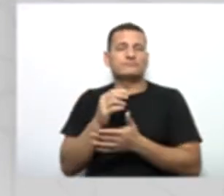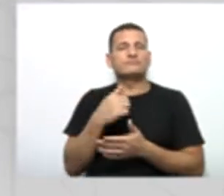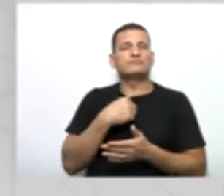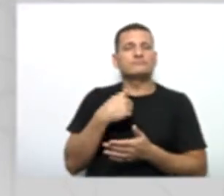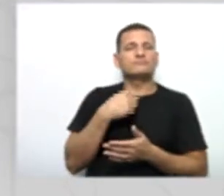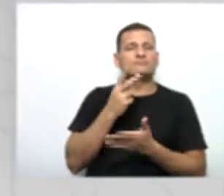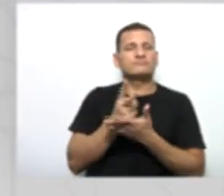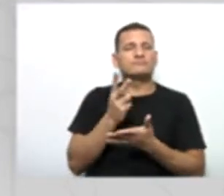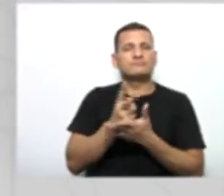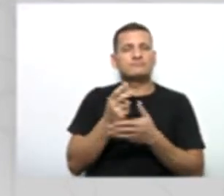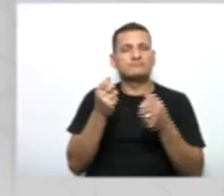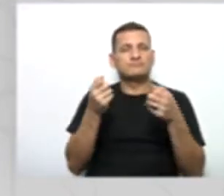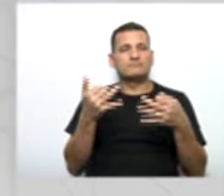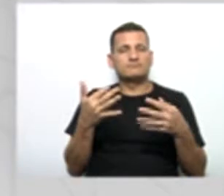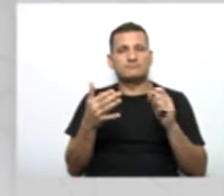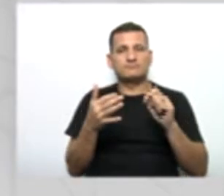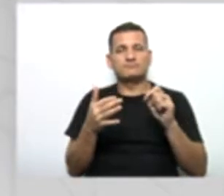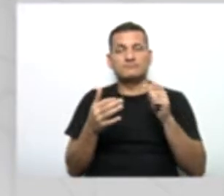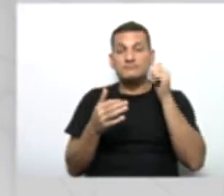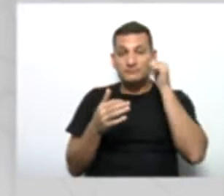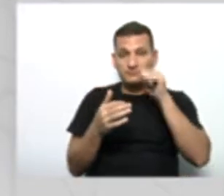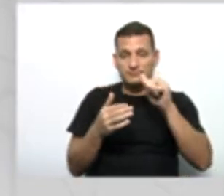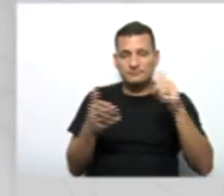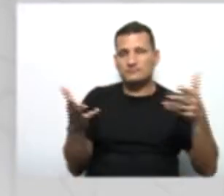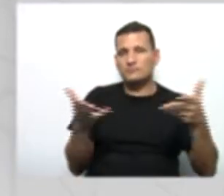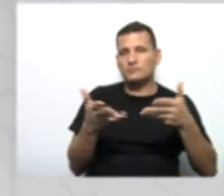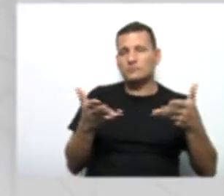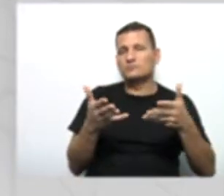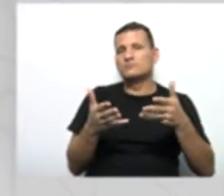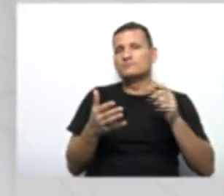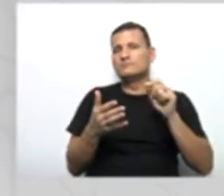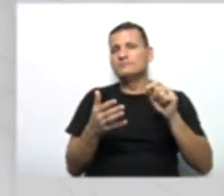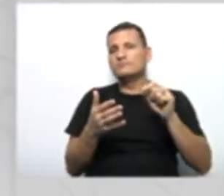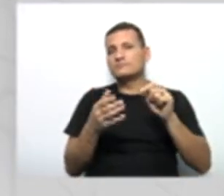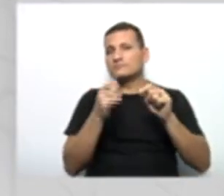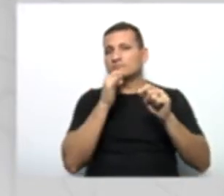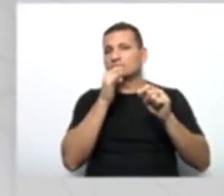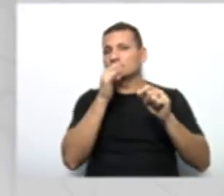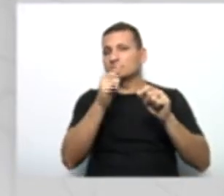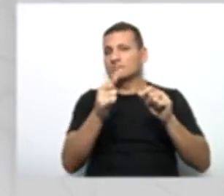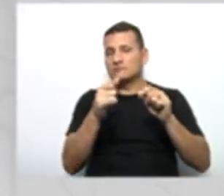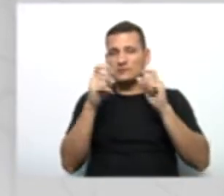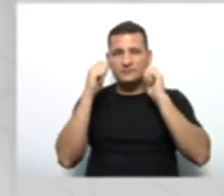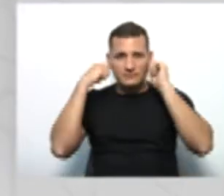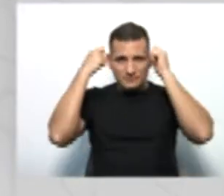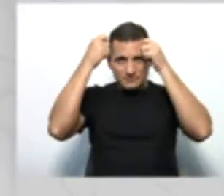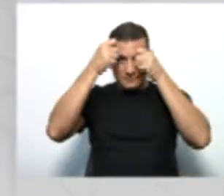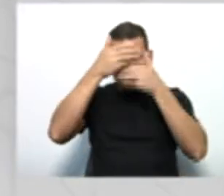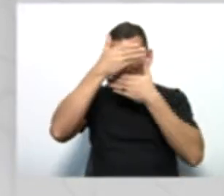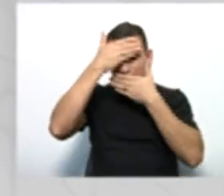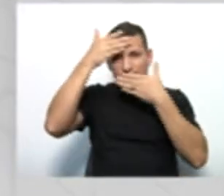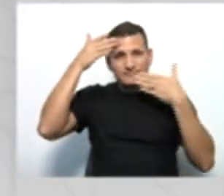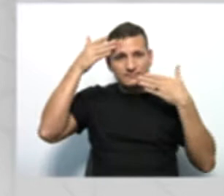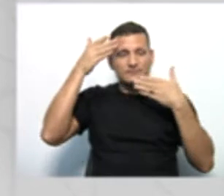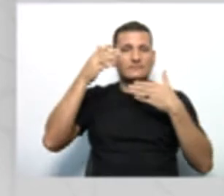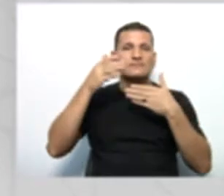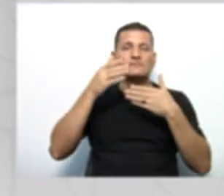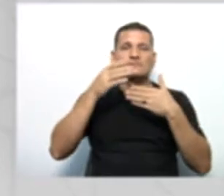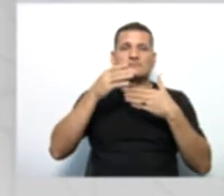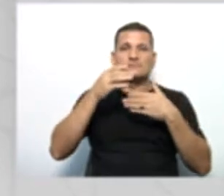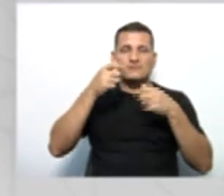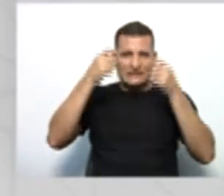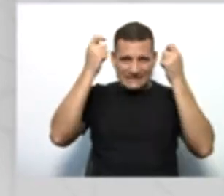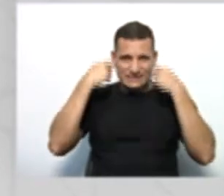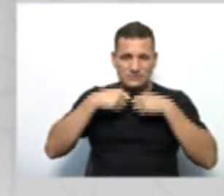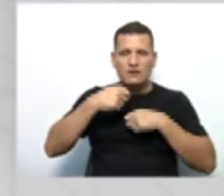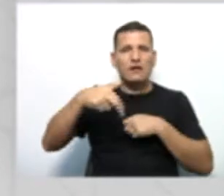tema, que muitas das meninas hoje seriam condenadas por andar na rua sem véu em outros países com outra cultura.